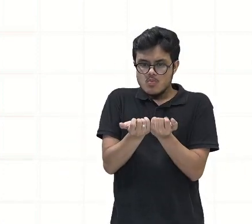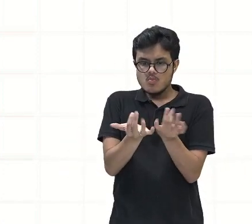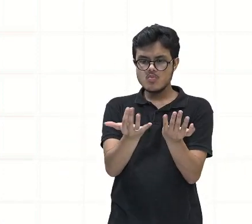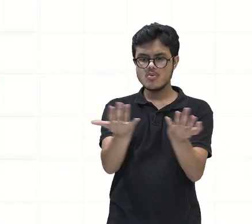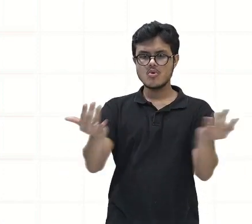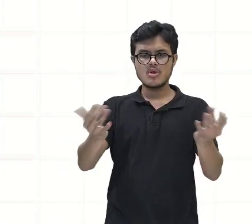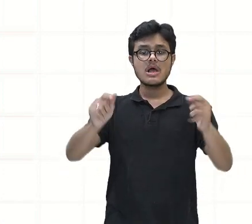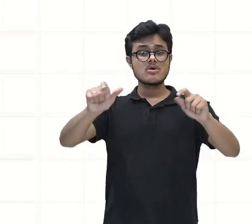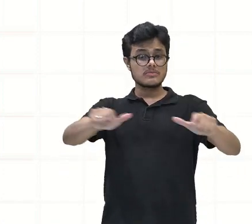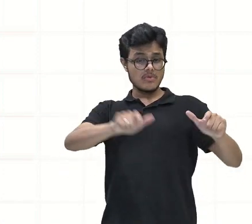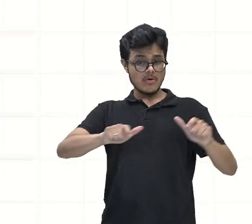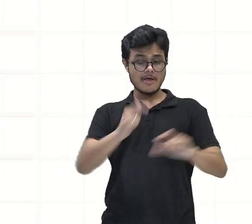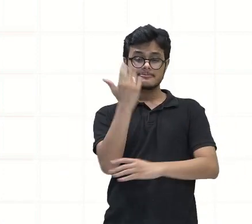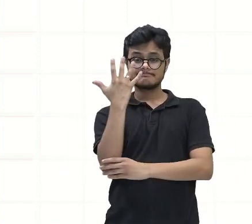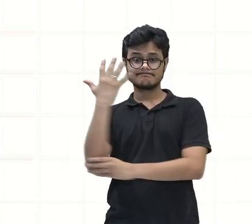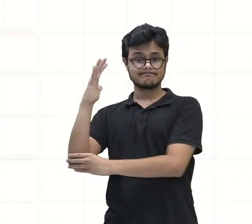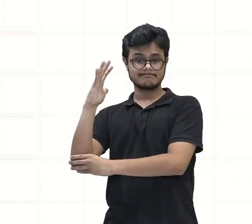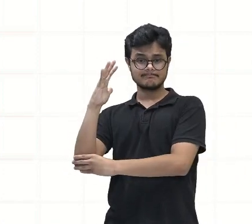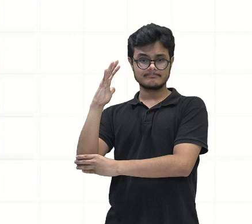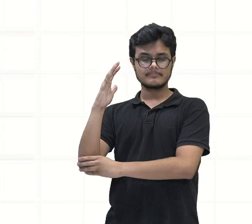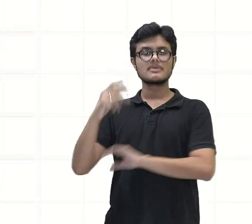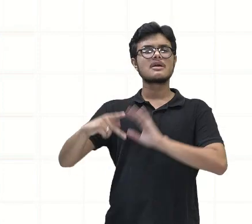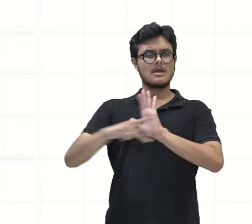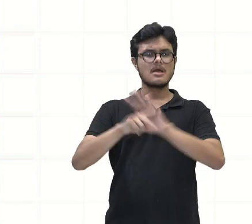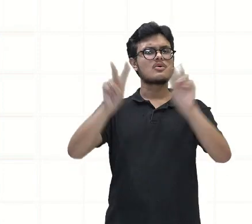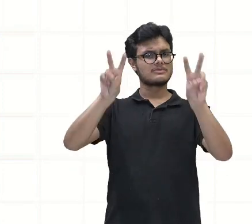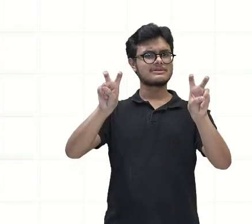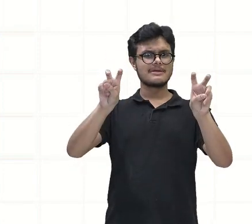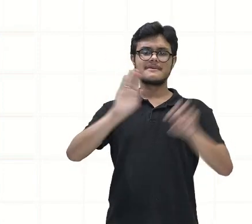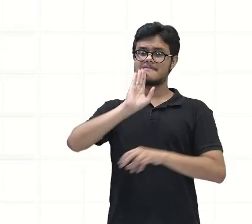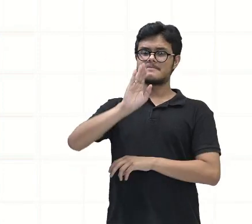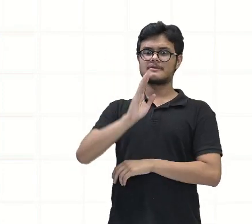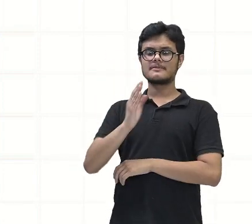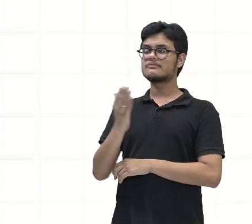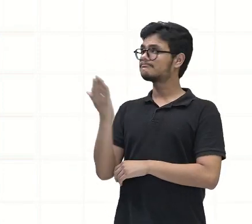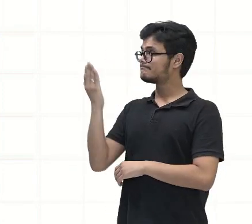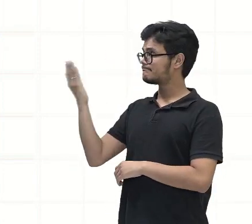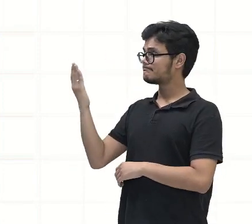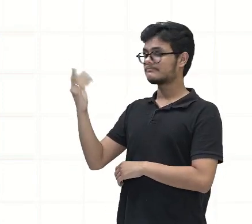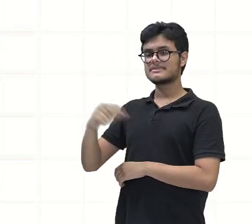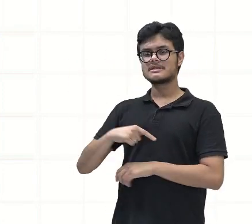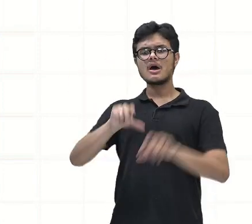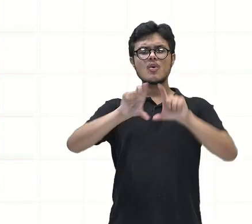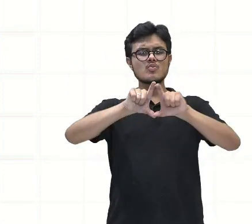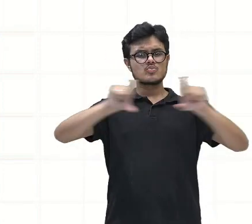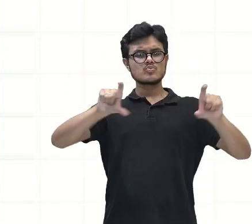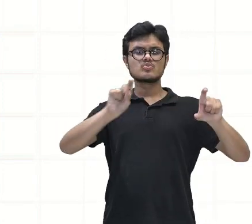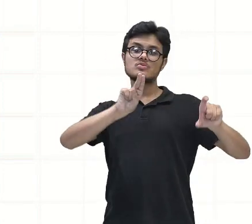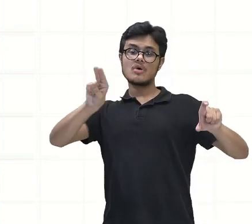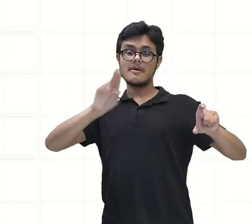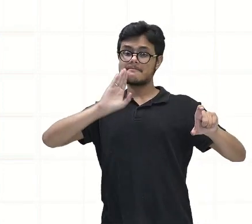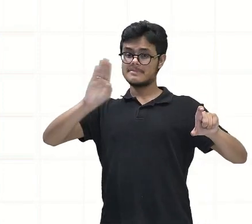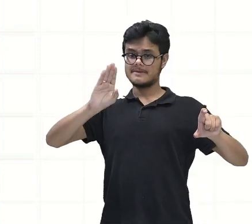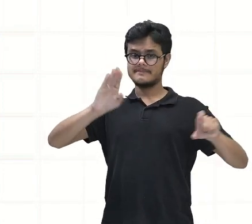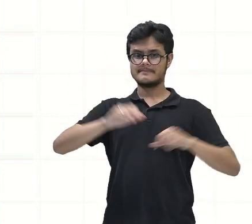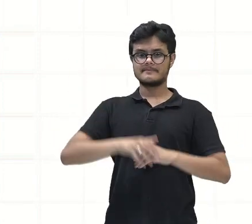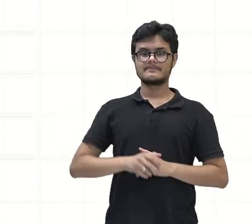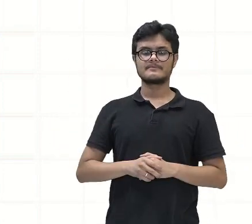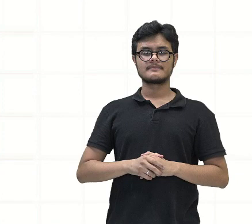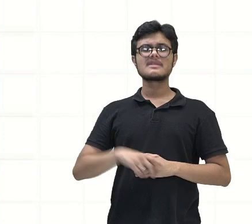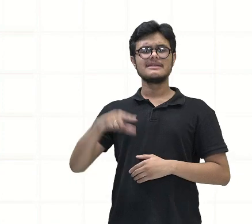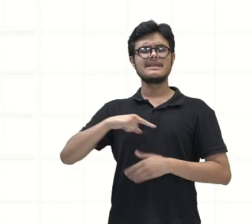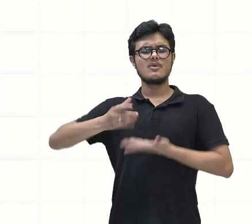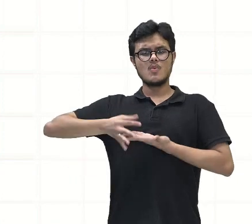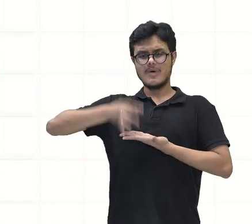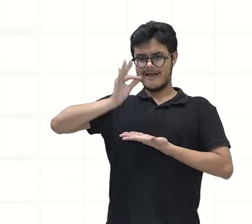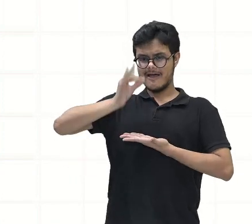tá essa é a temática do nosso mapa então aqui o título do mapa Nós temos café